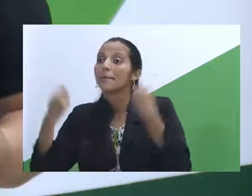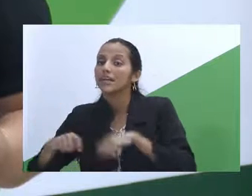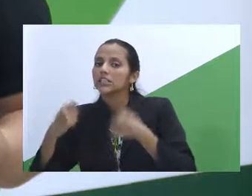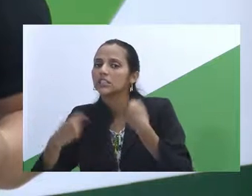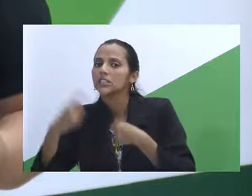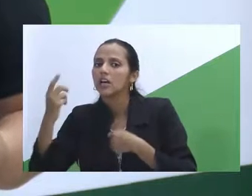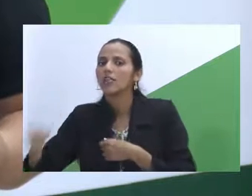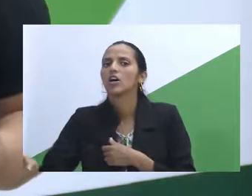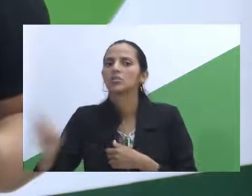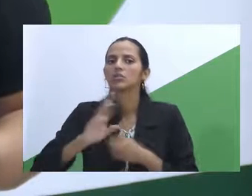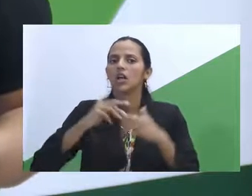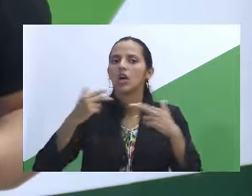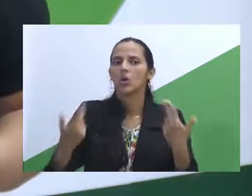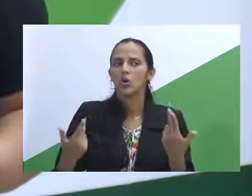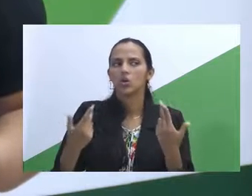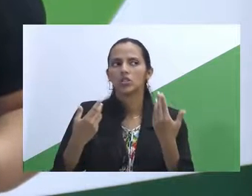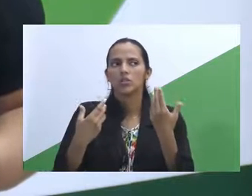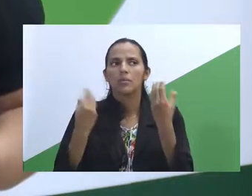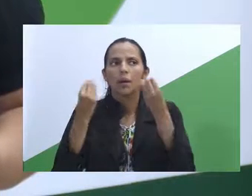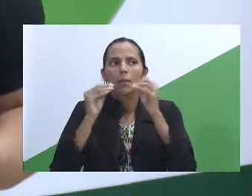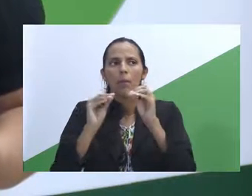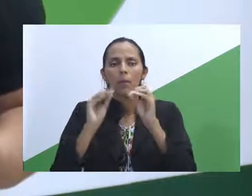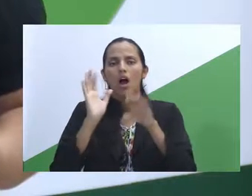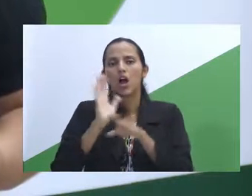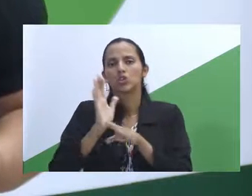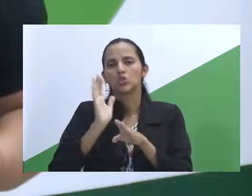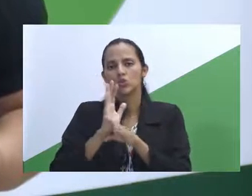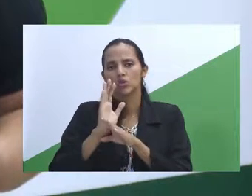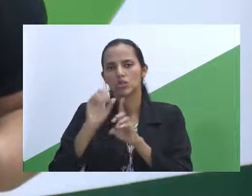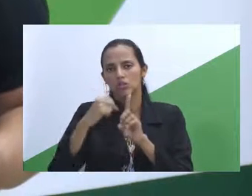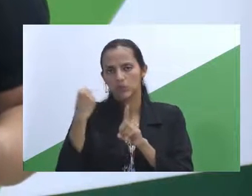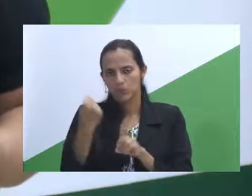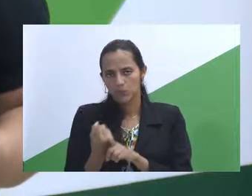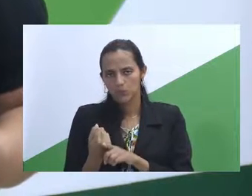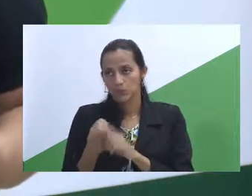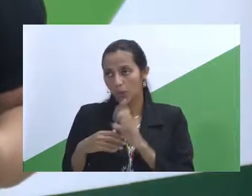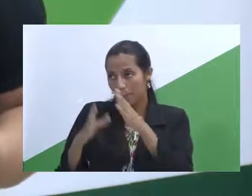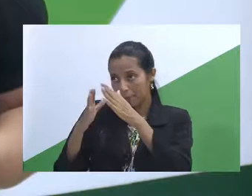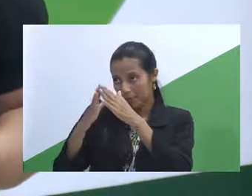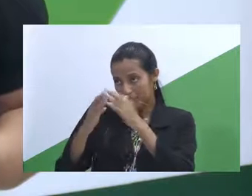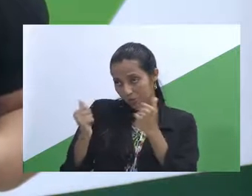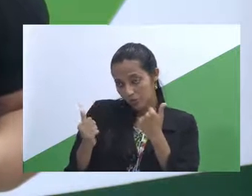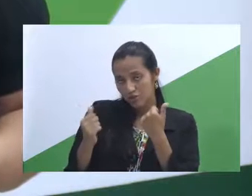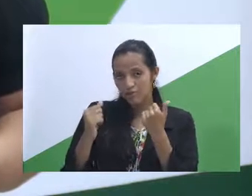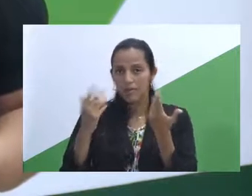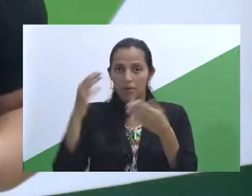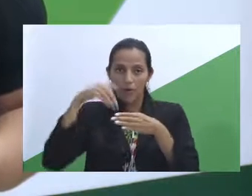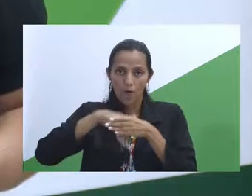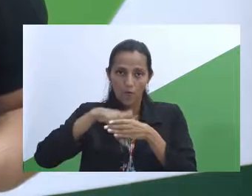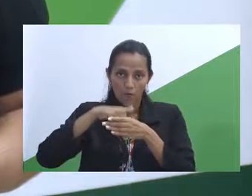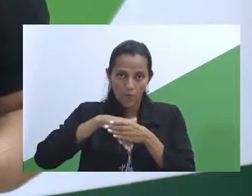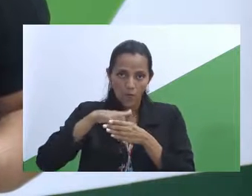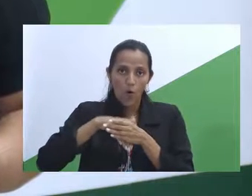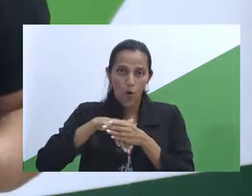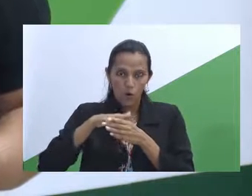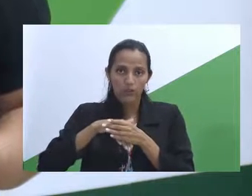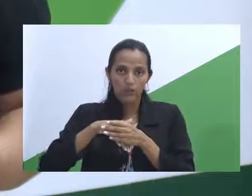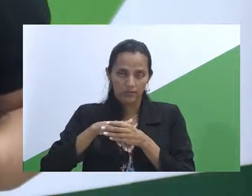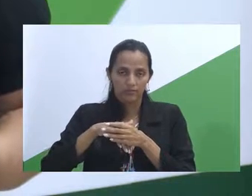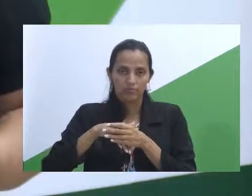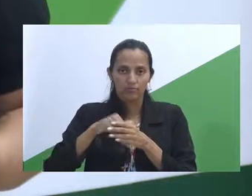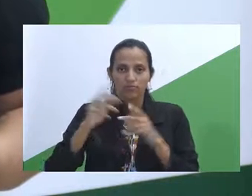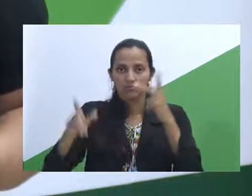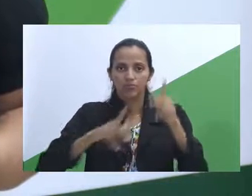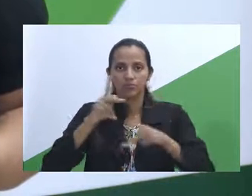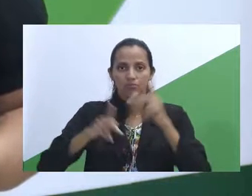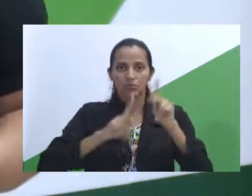pensar os moldes democráticos, ele precisa, então, pedir aí o quê? Né, eleições, a população precisa, então, começar a votar, então,